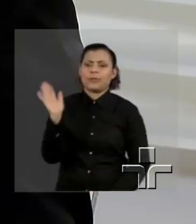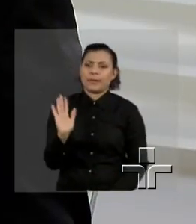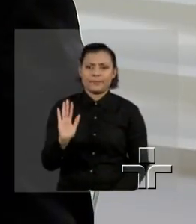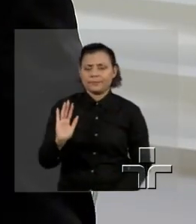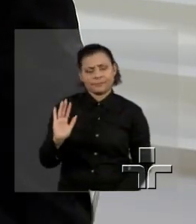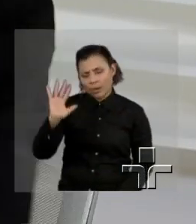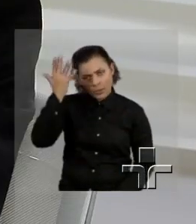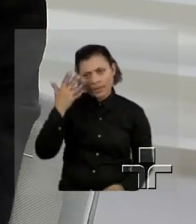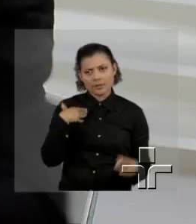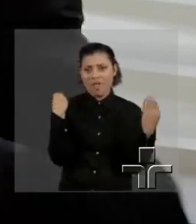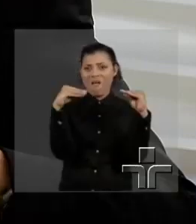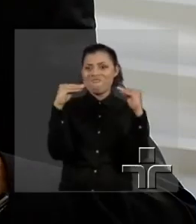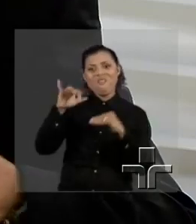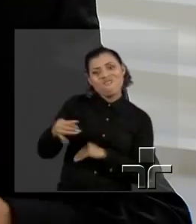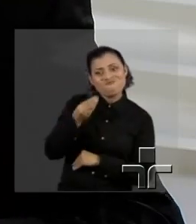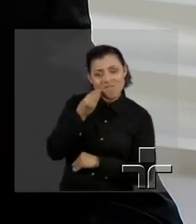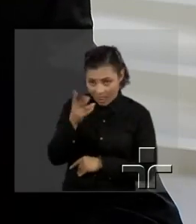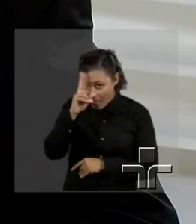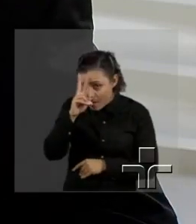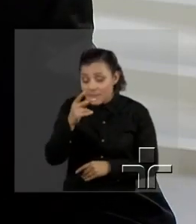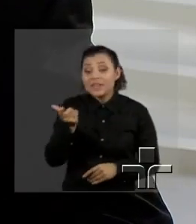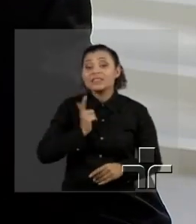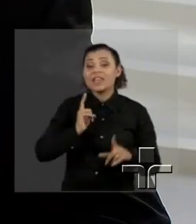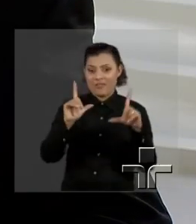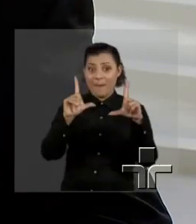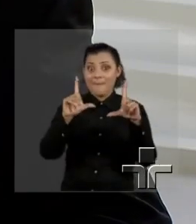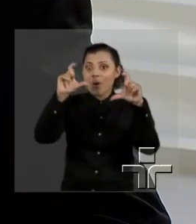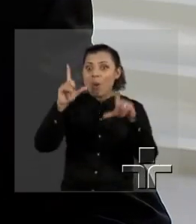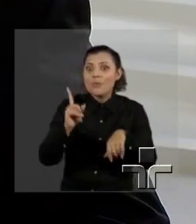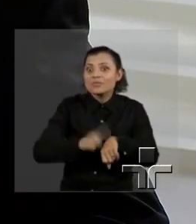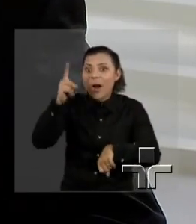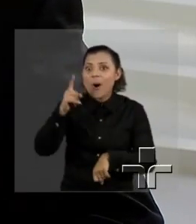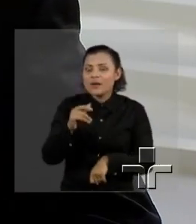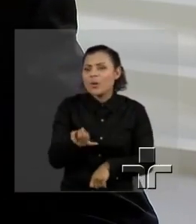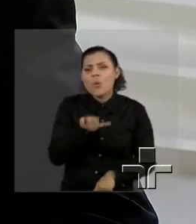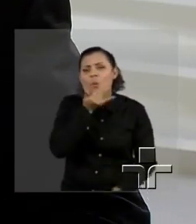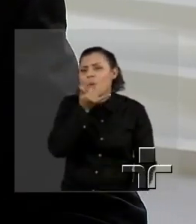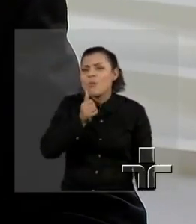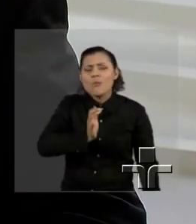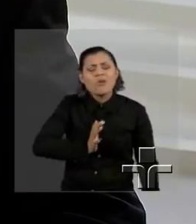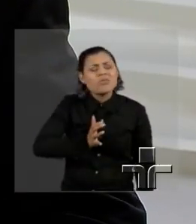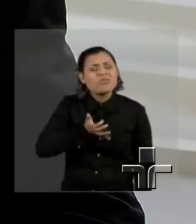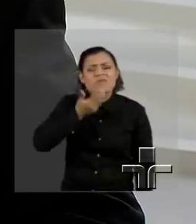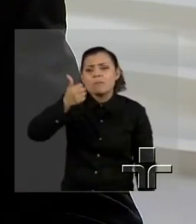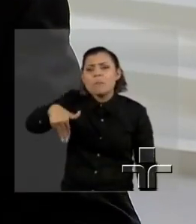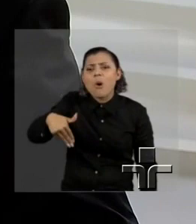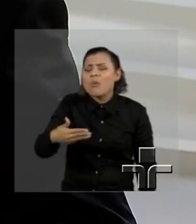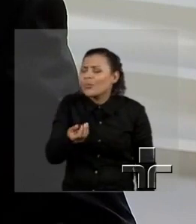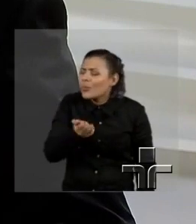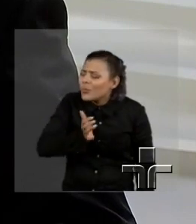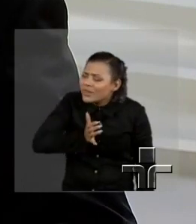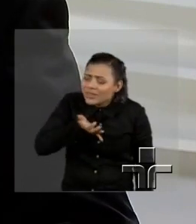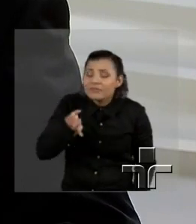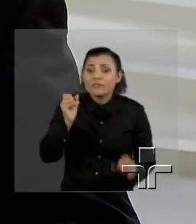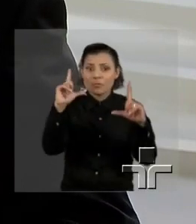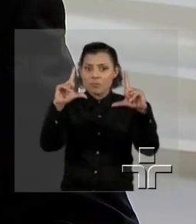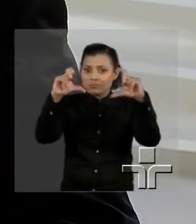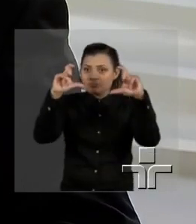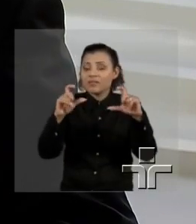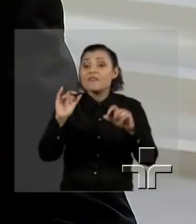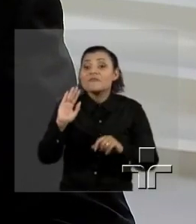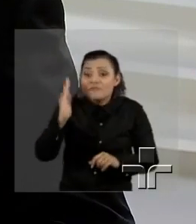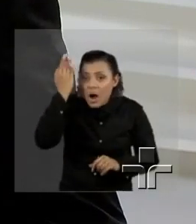depois que eu saí. E eles tiraram do contexto, infelizmente, né? Até saiu errado na chamada digital da Mas o senhor lá